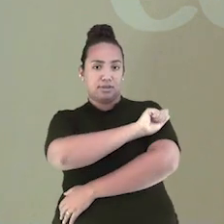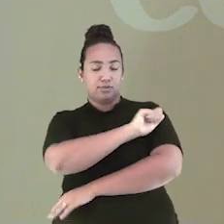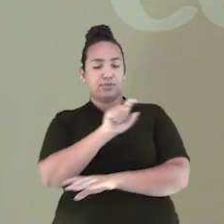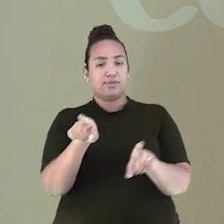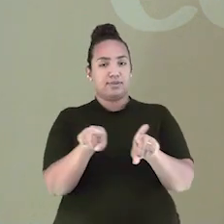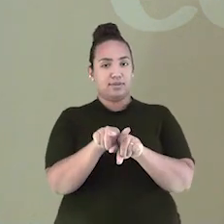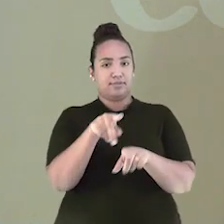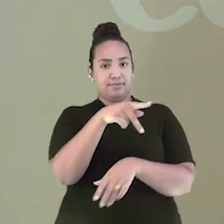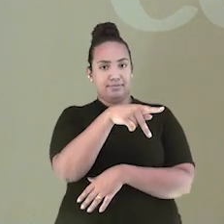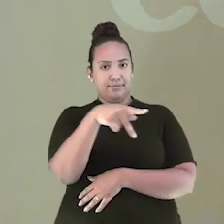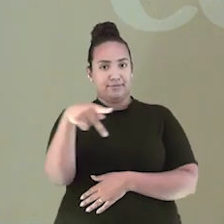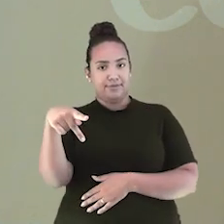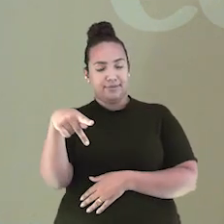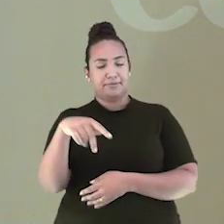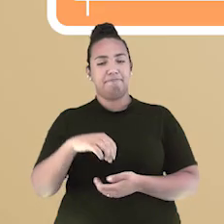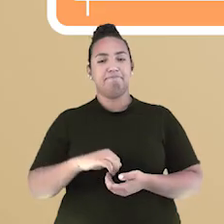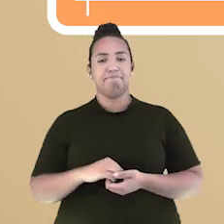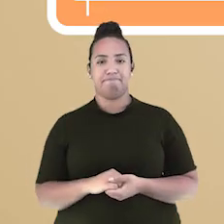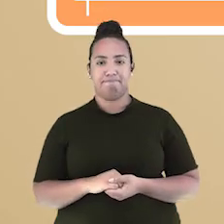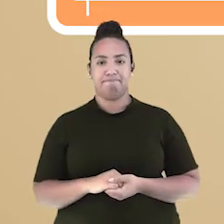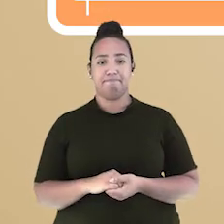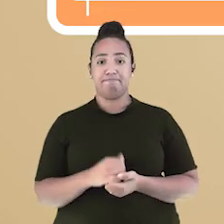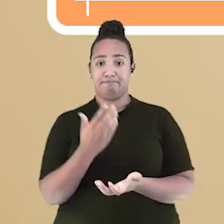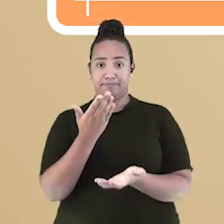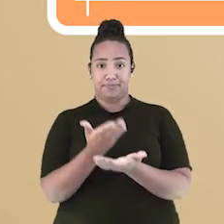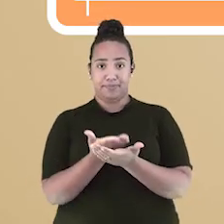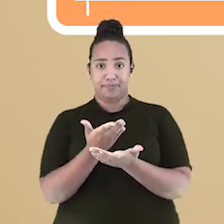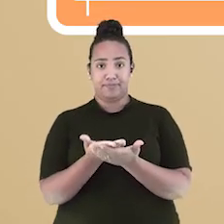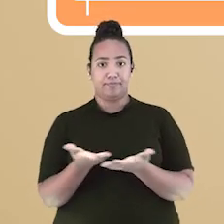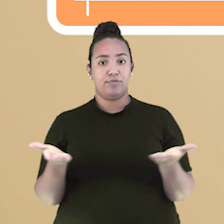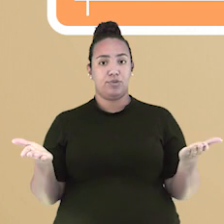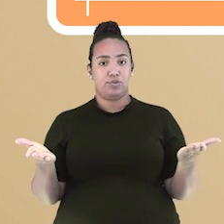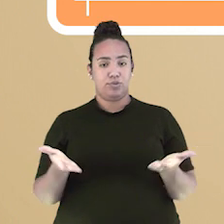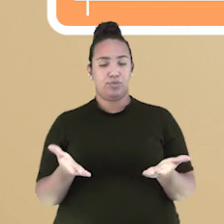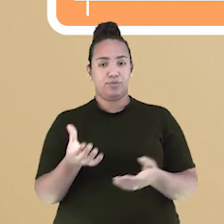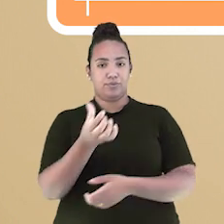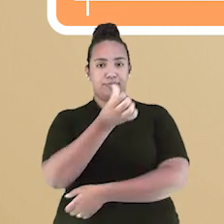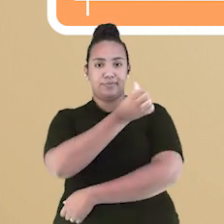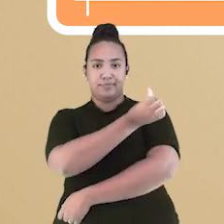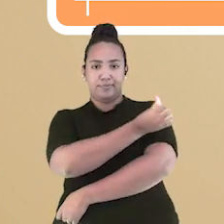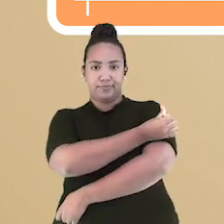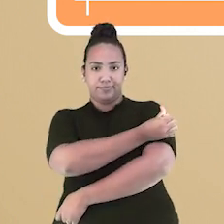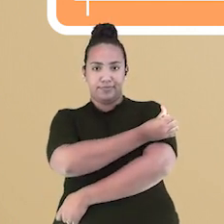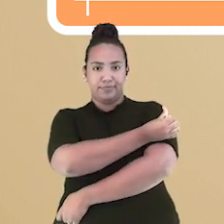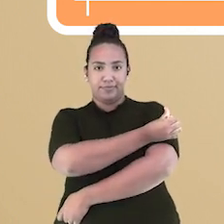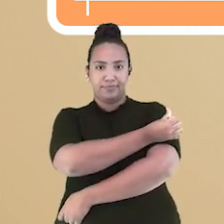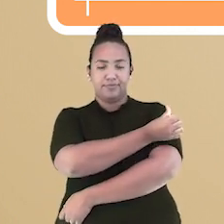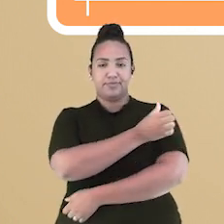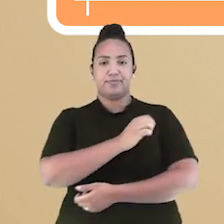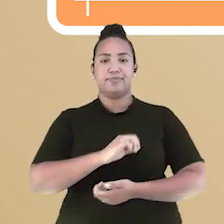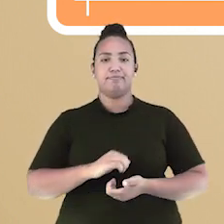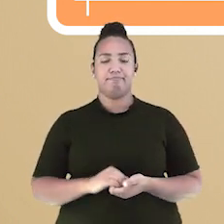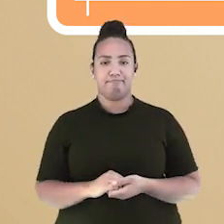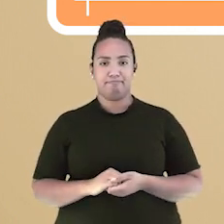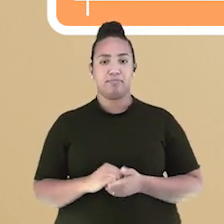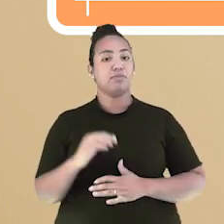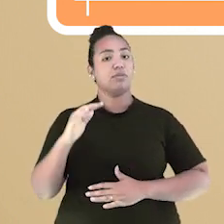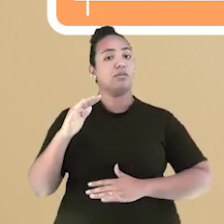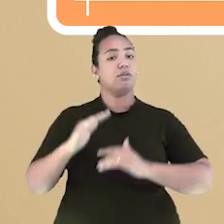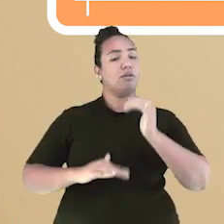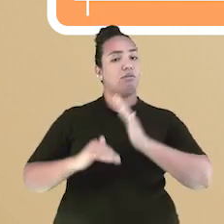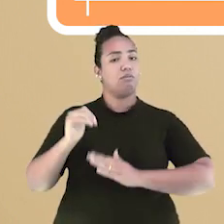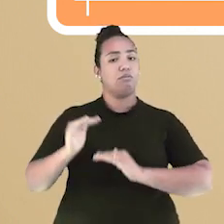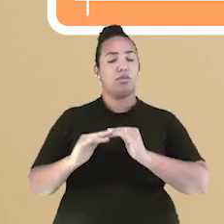estudantes e professores se organizarem. A aula de hoje é para as turmas do 6º ano, dos anos finais, e irá trabalhar com a